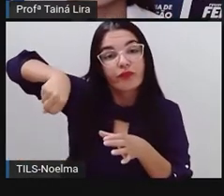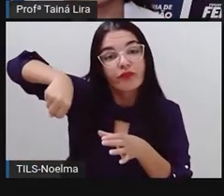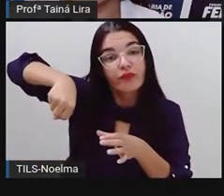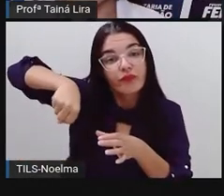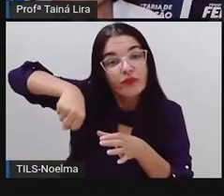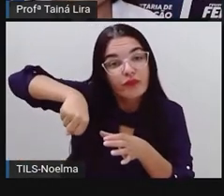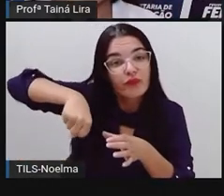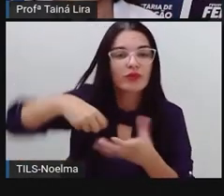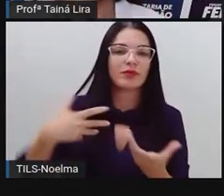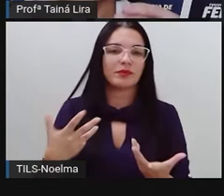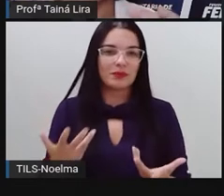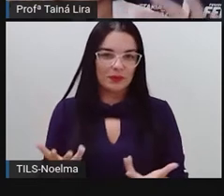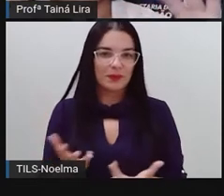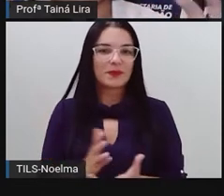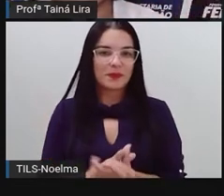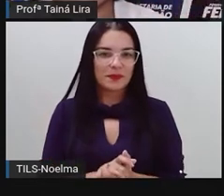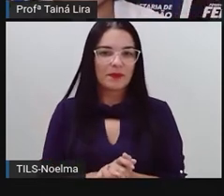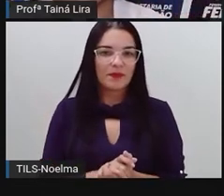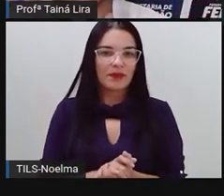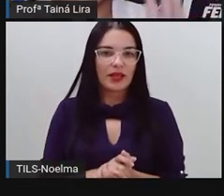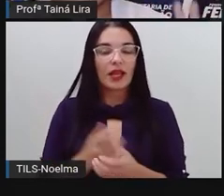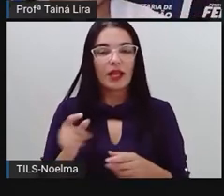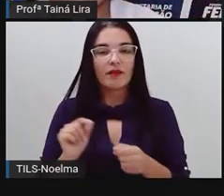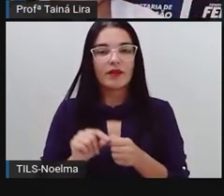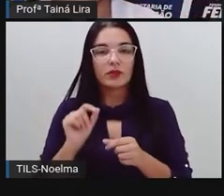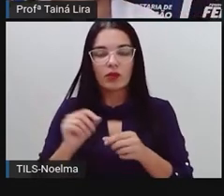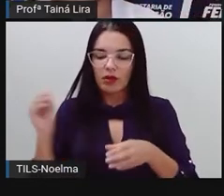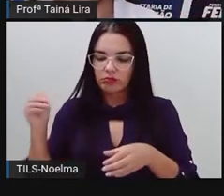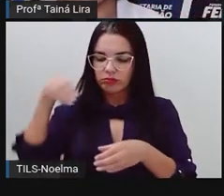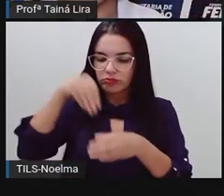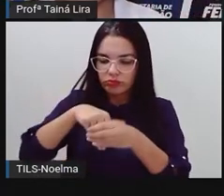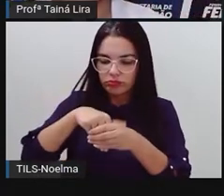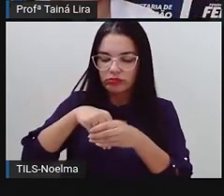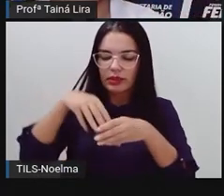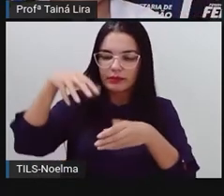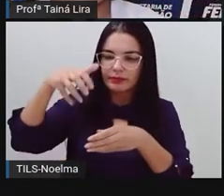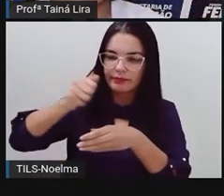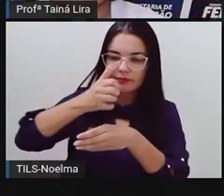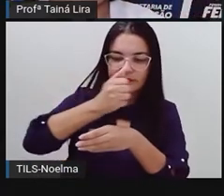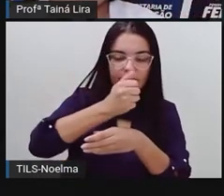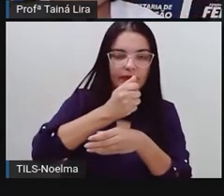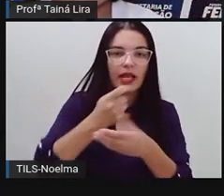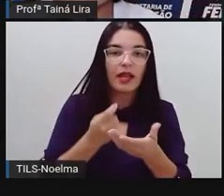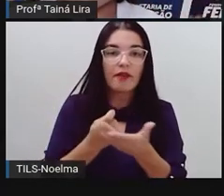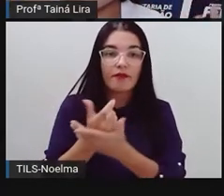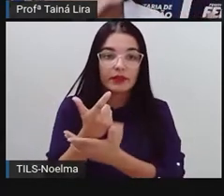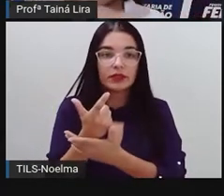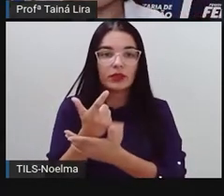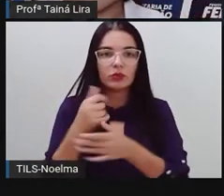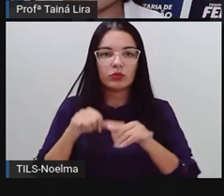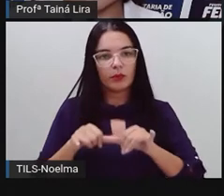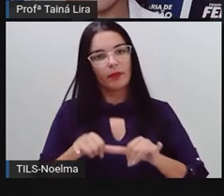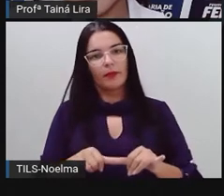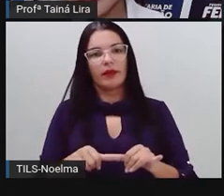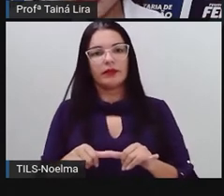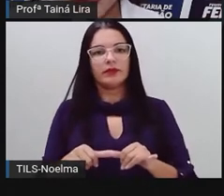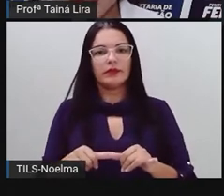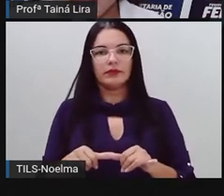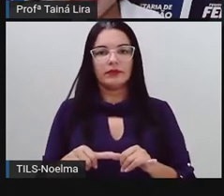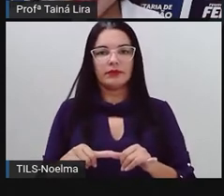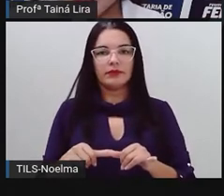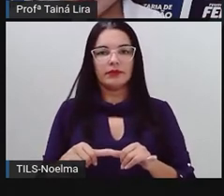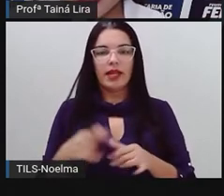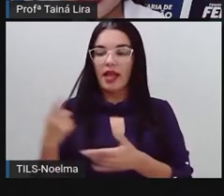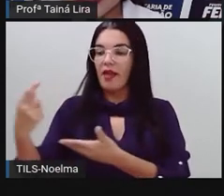popa certo e colocou ali na embalagem e vendeu ali ao Supermercado Supermercado vai vender